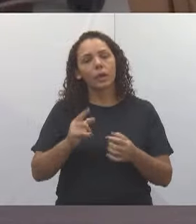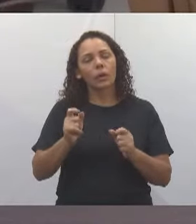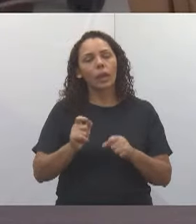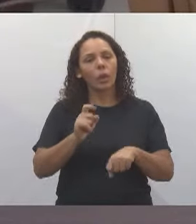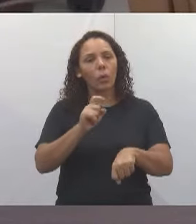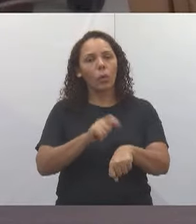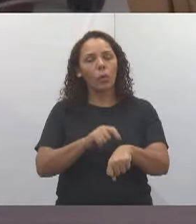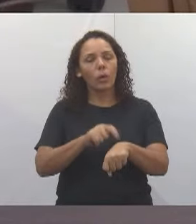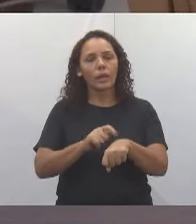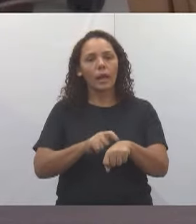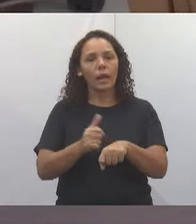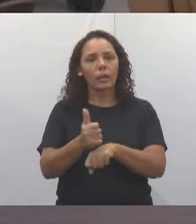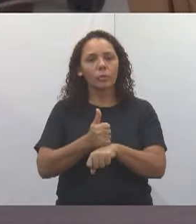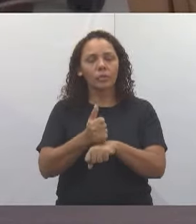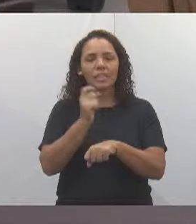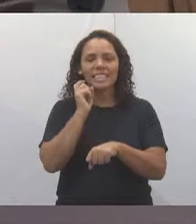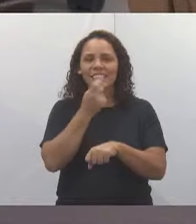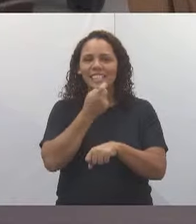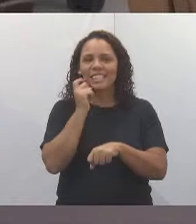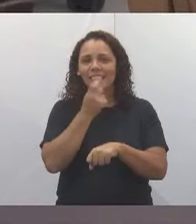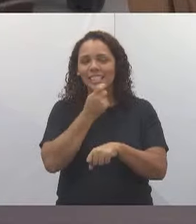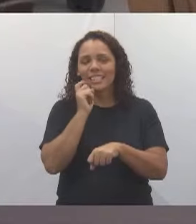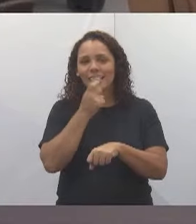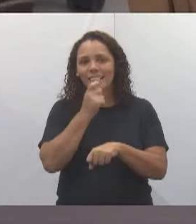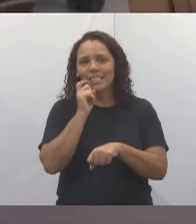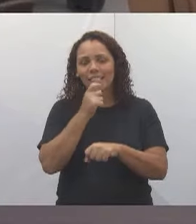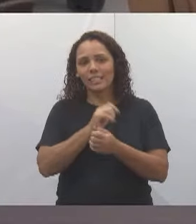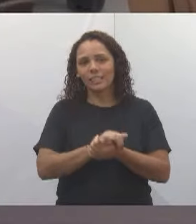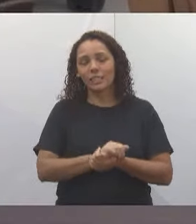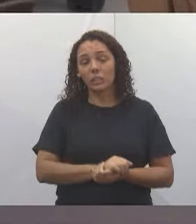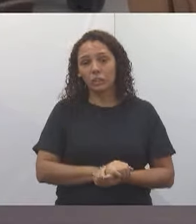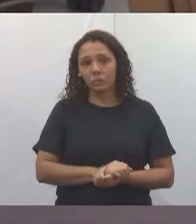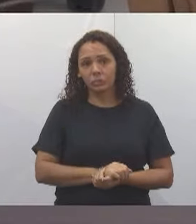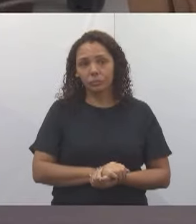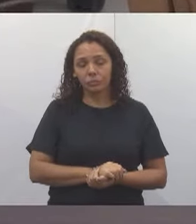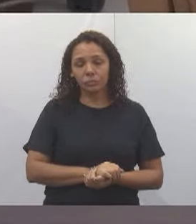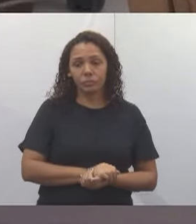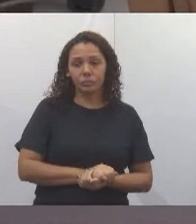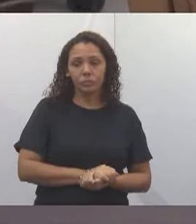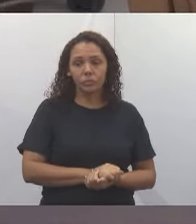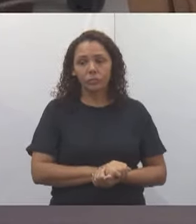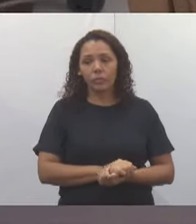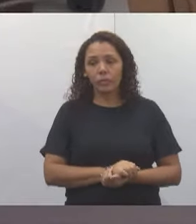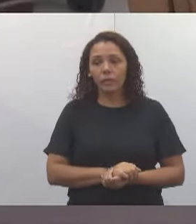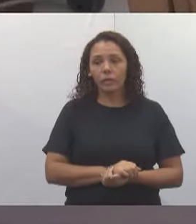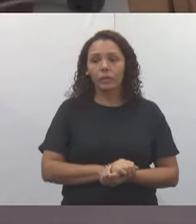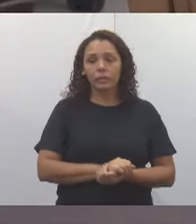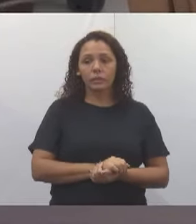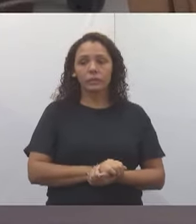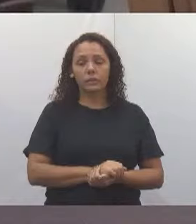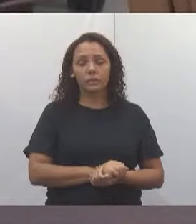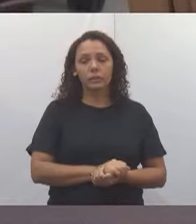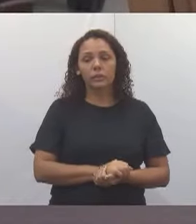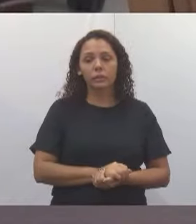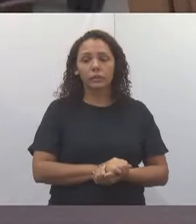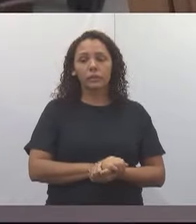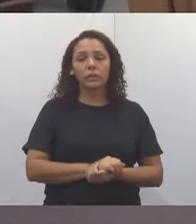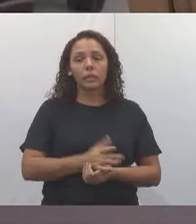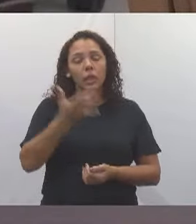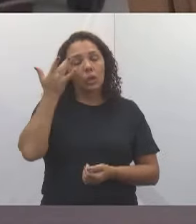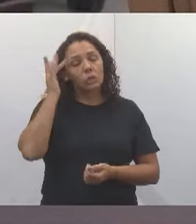de odontologia. Achei bem baixa a procura de odontologia. Não sei se é baixa o atendimento,